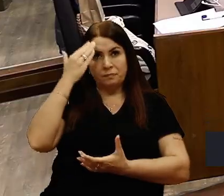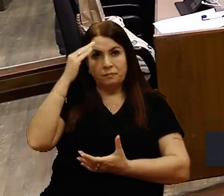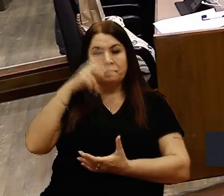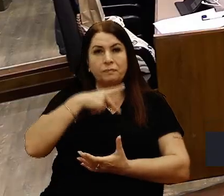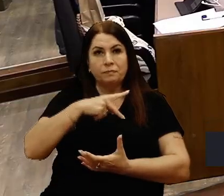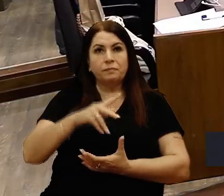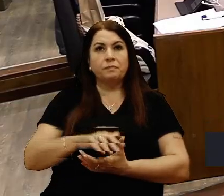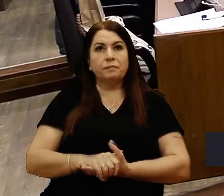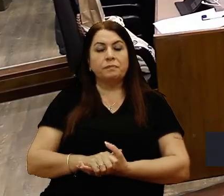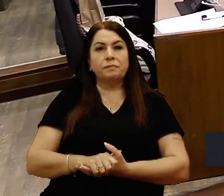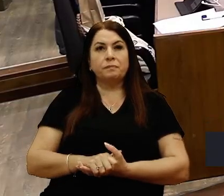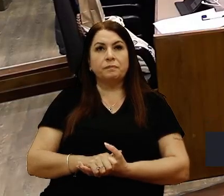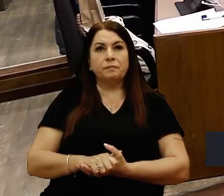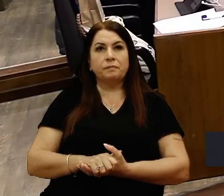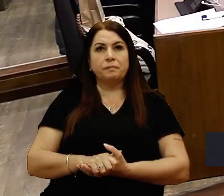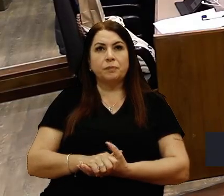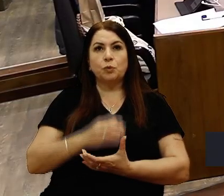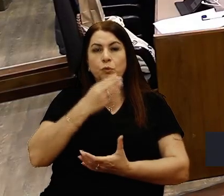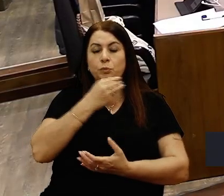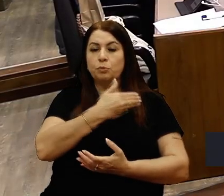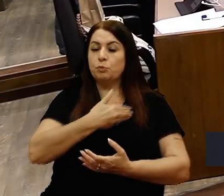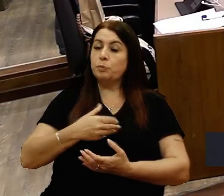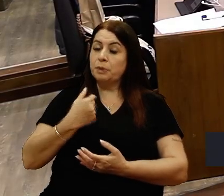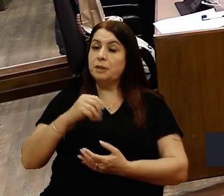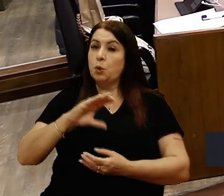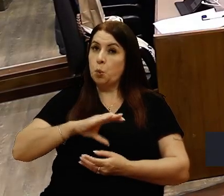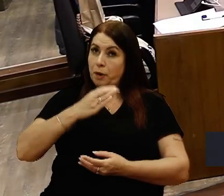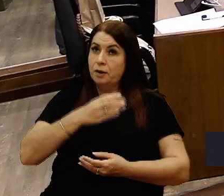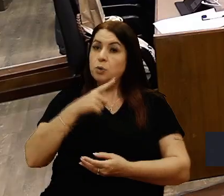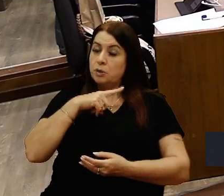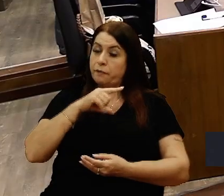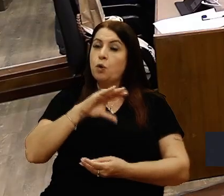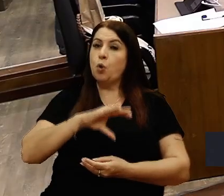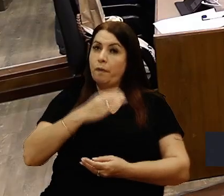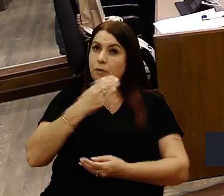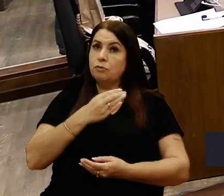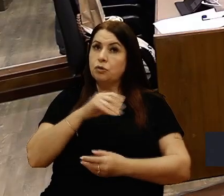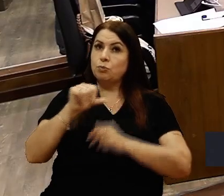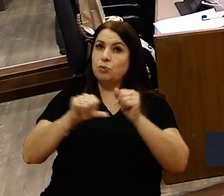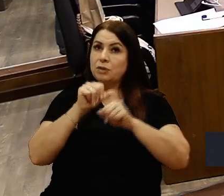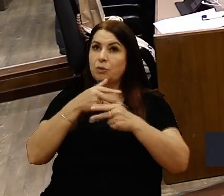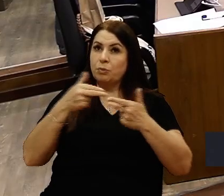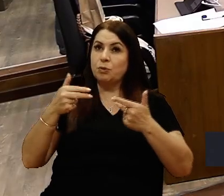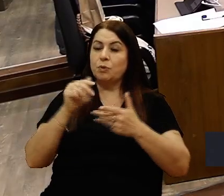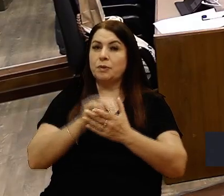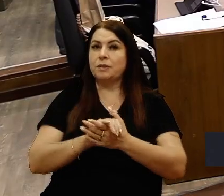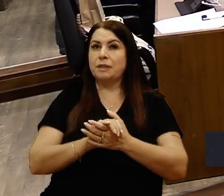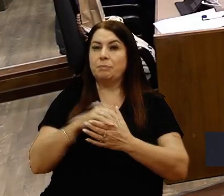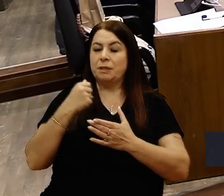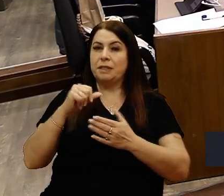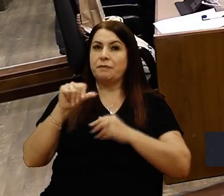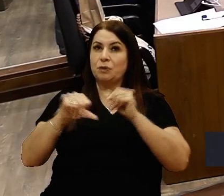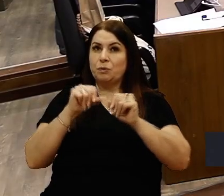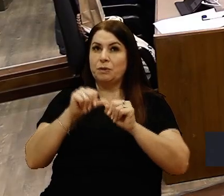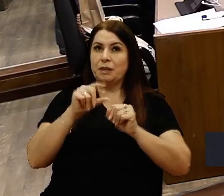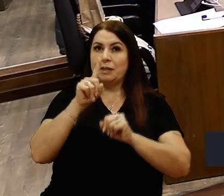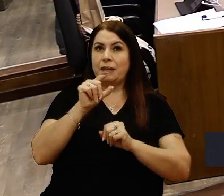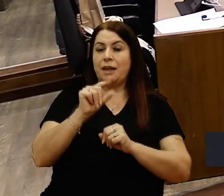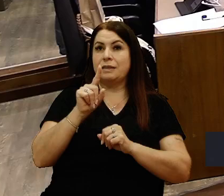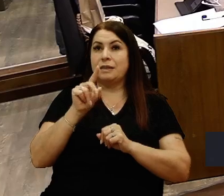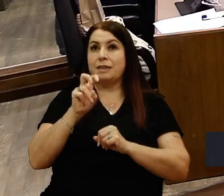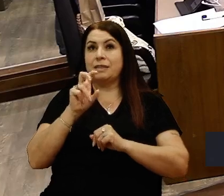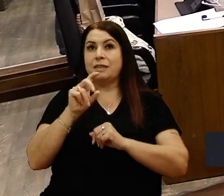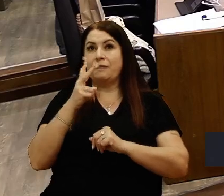acho que um homem público precisa ter coragem, né? E o senhor teve coragem de alterar algumas situações que precisavam ser alteradas há 10, 15, 20 anos,